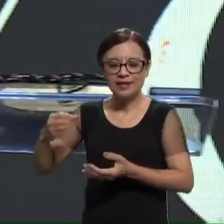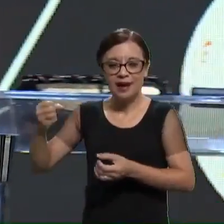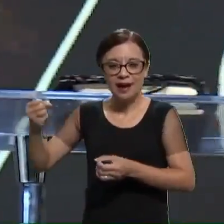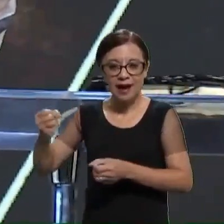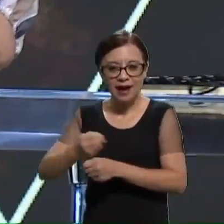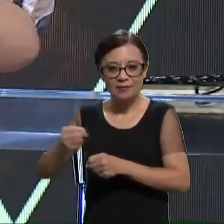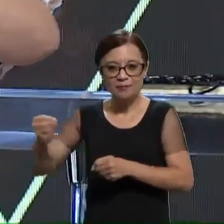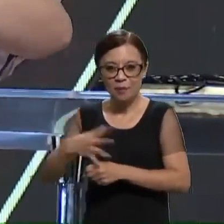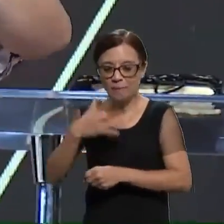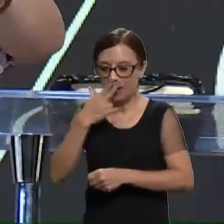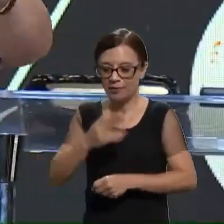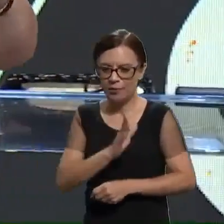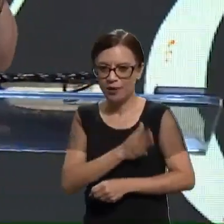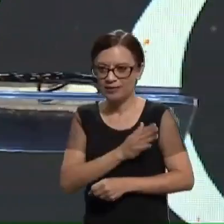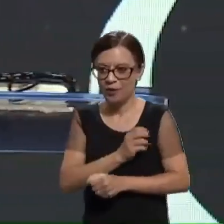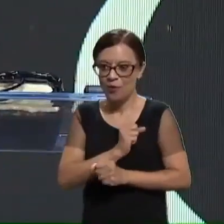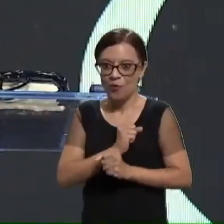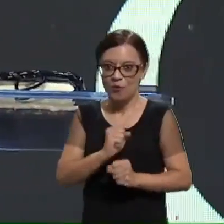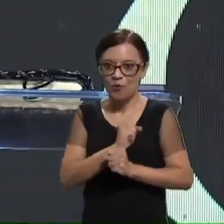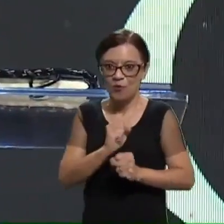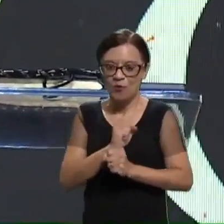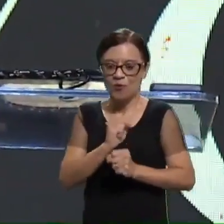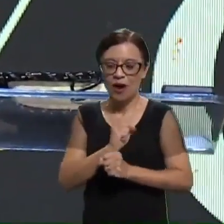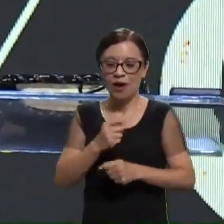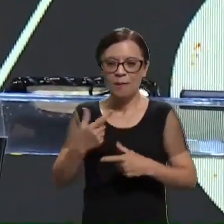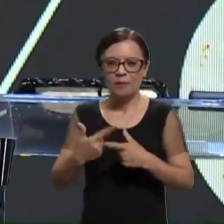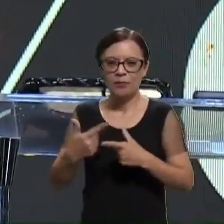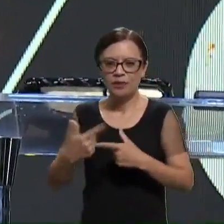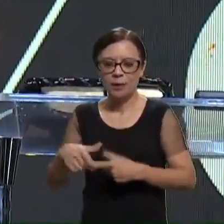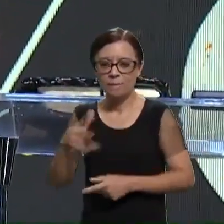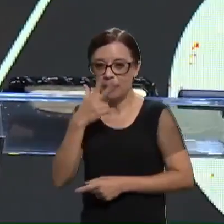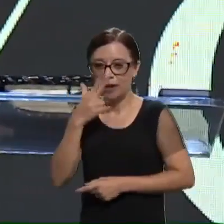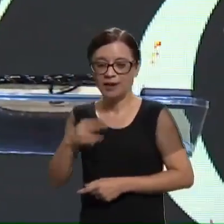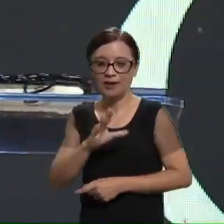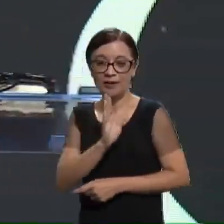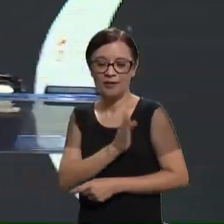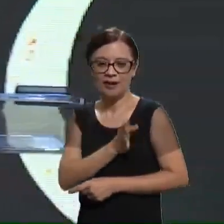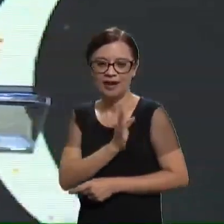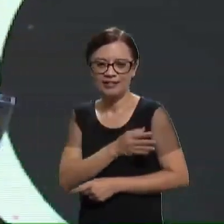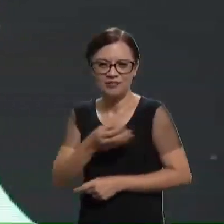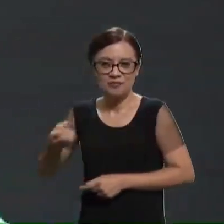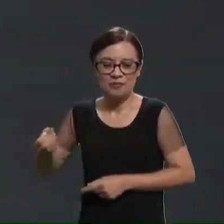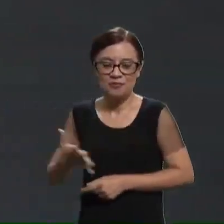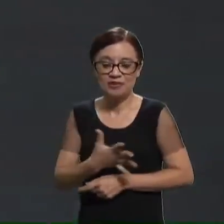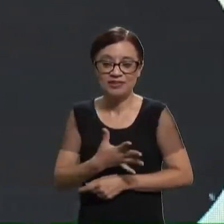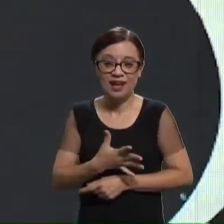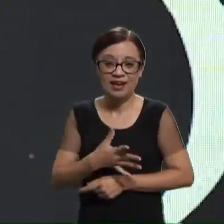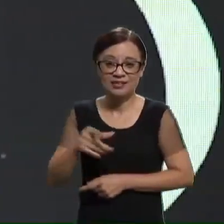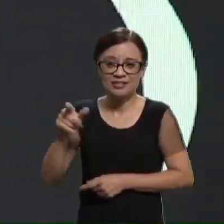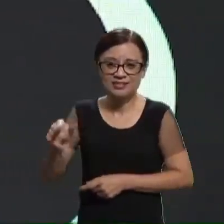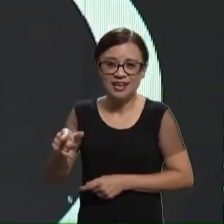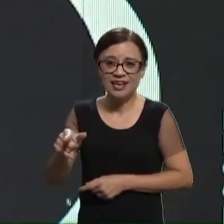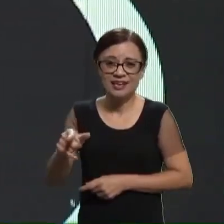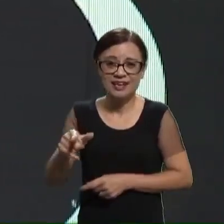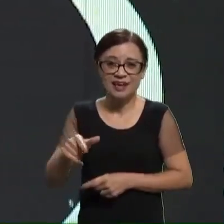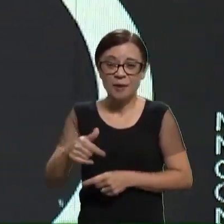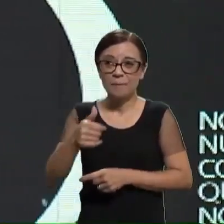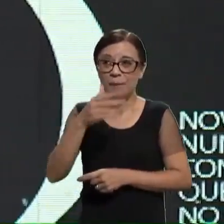parece que o coração enche de expectativa, parece que o coração enche de novidade. E quando dá